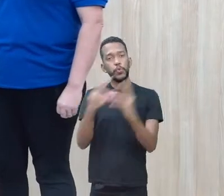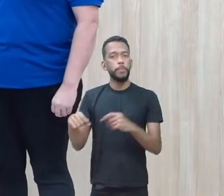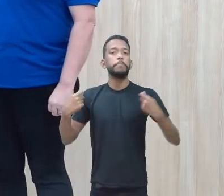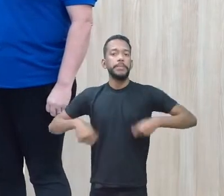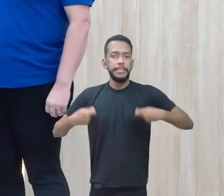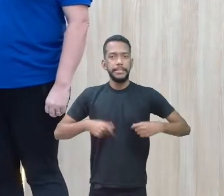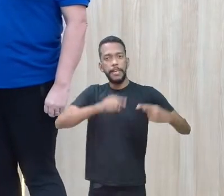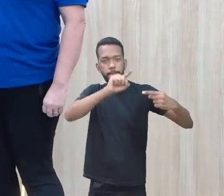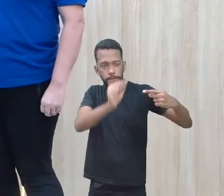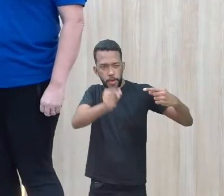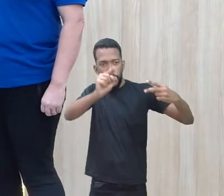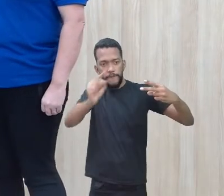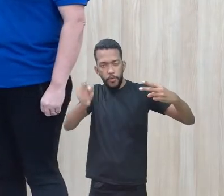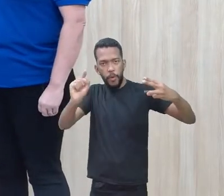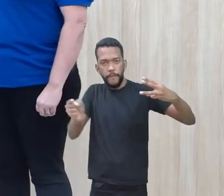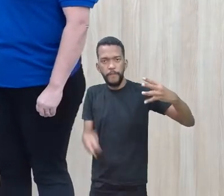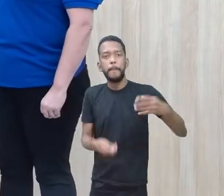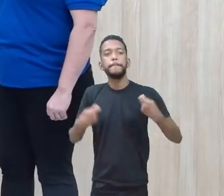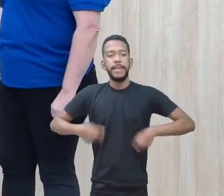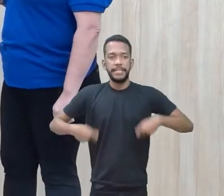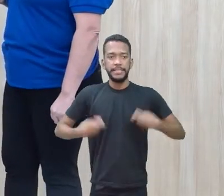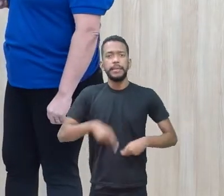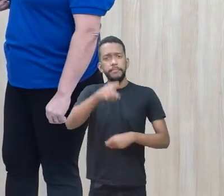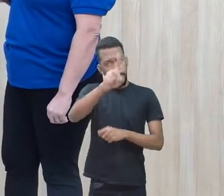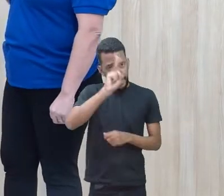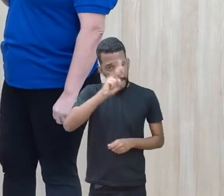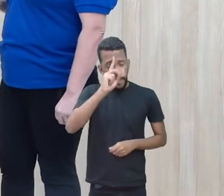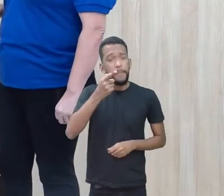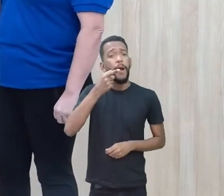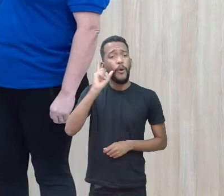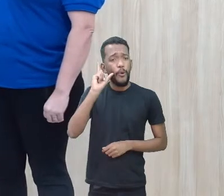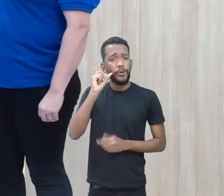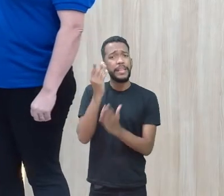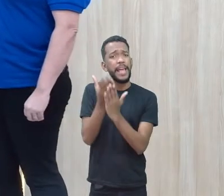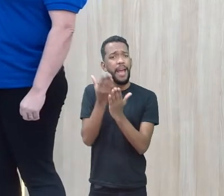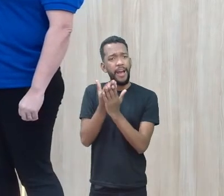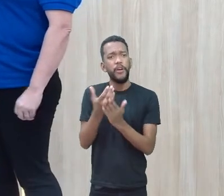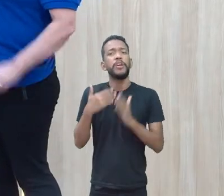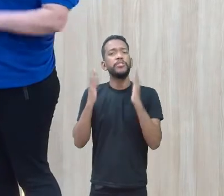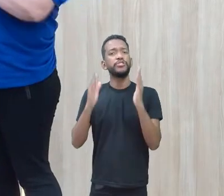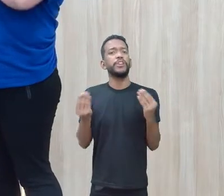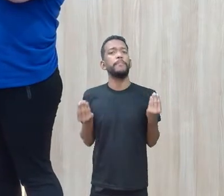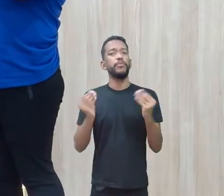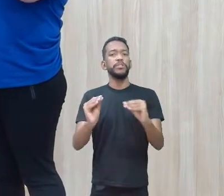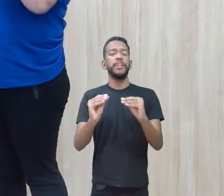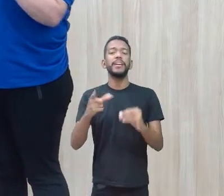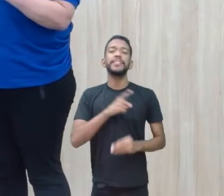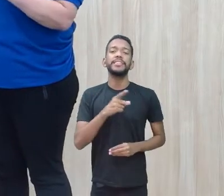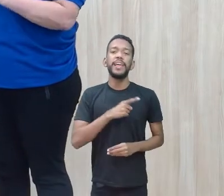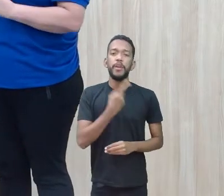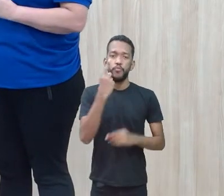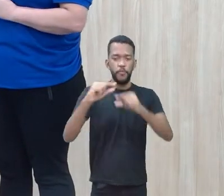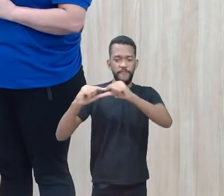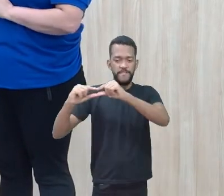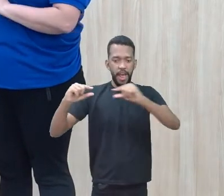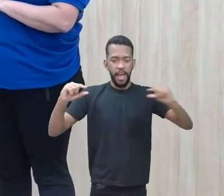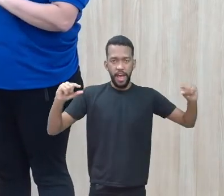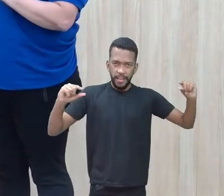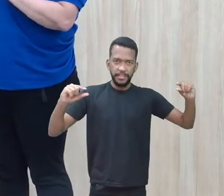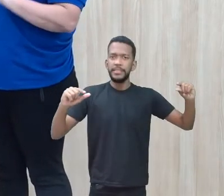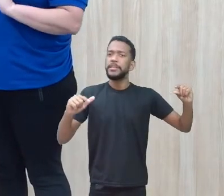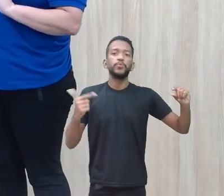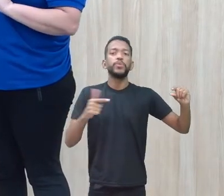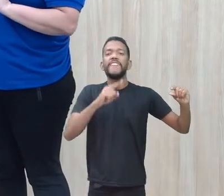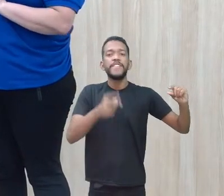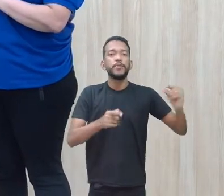vírgulas. Lembram que ontem, naquela aula, eu coloquei uma oração, um período, sem